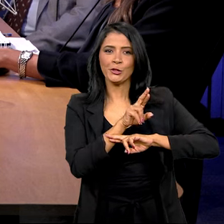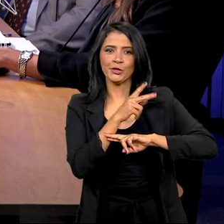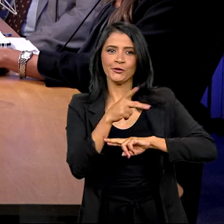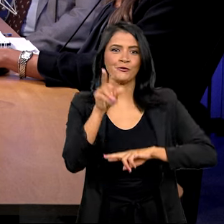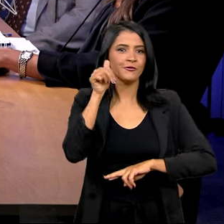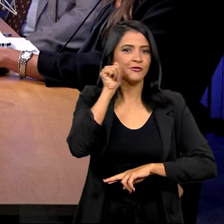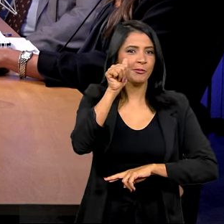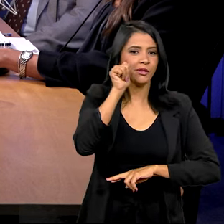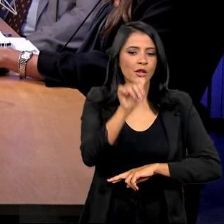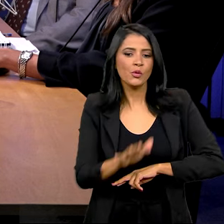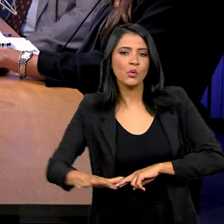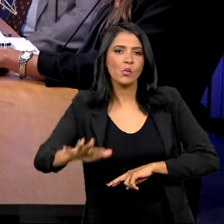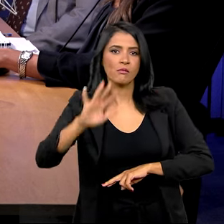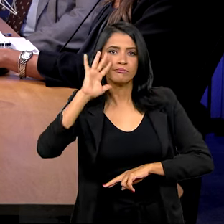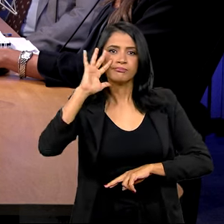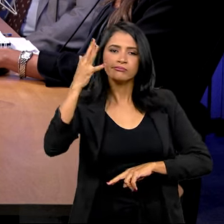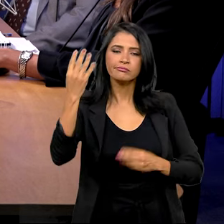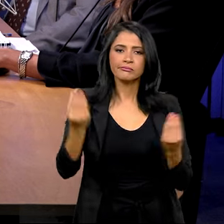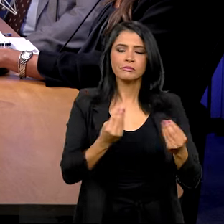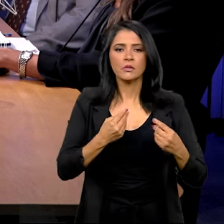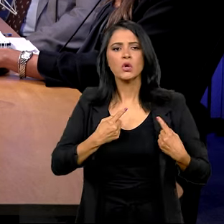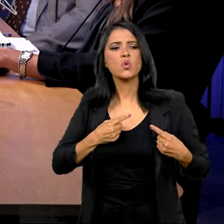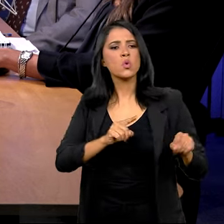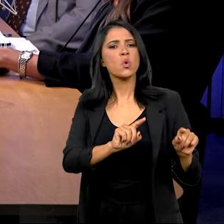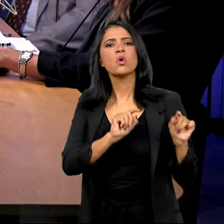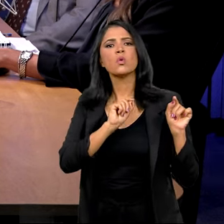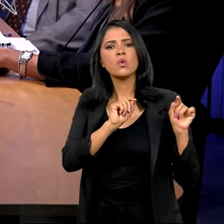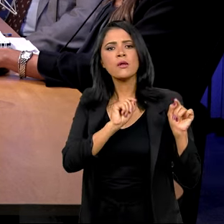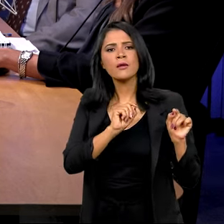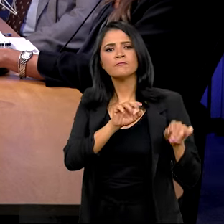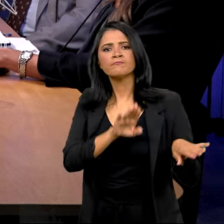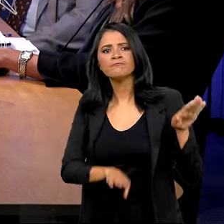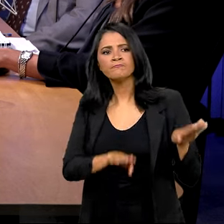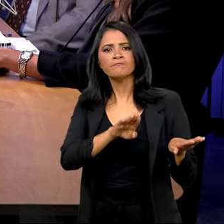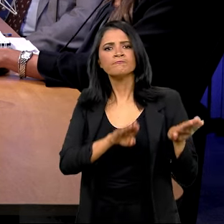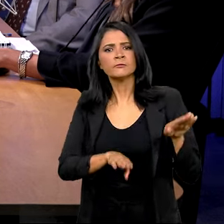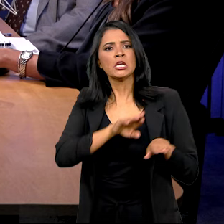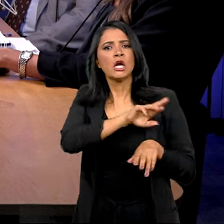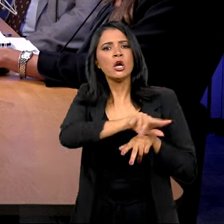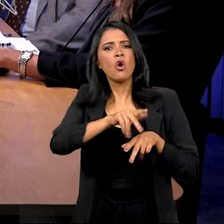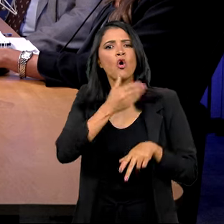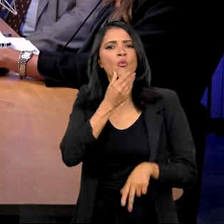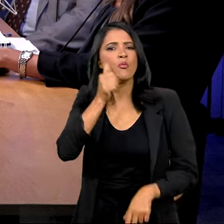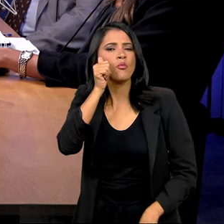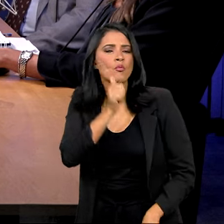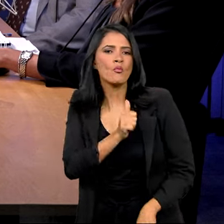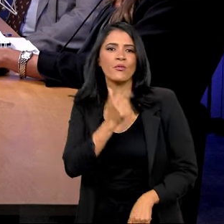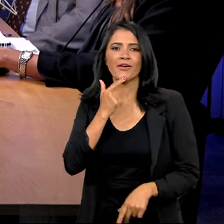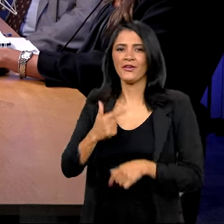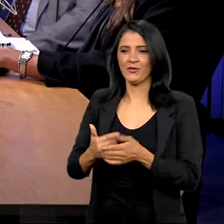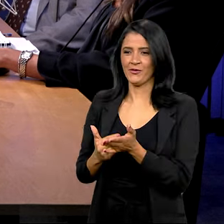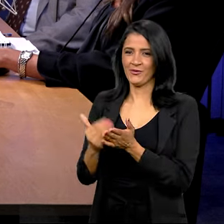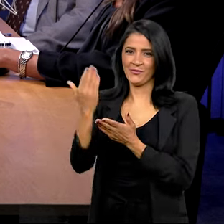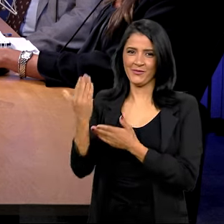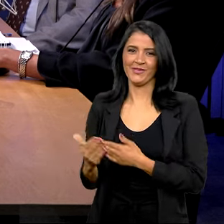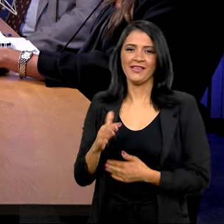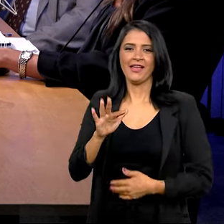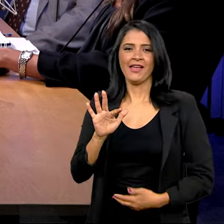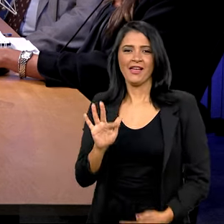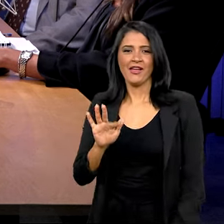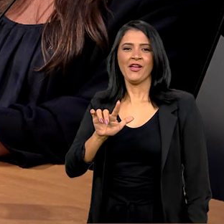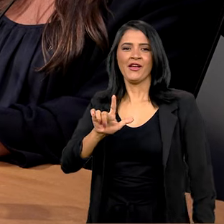feminina nos espaços de decisão combate às desigual de gênero eu vou começar aqui pela